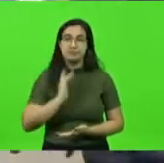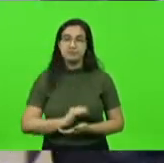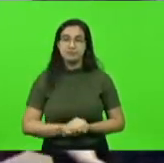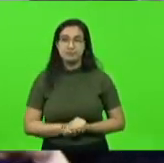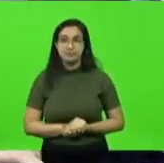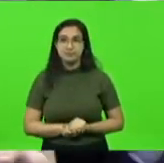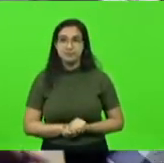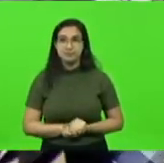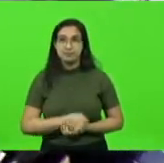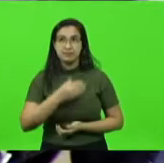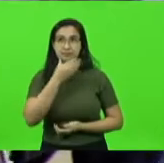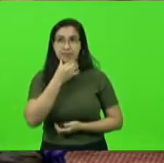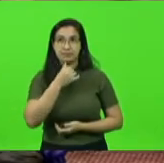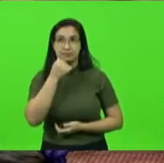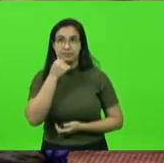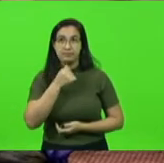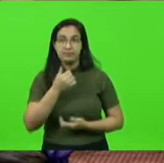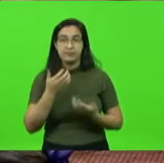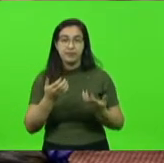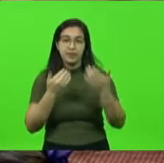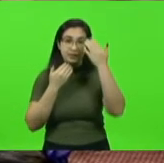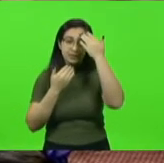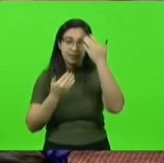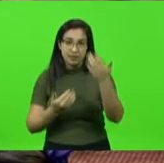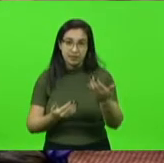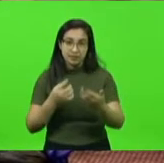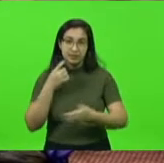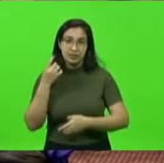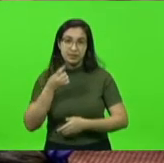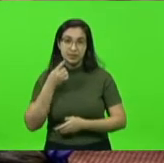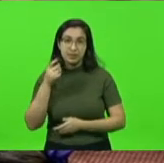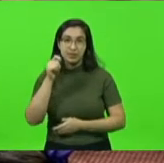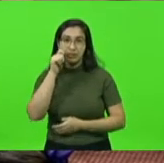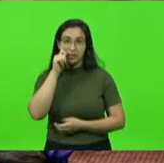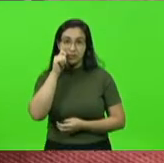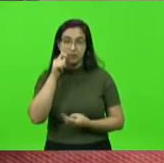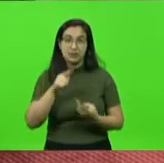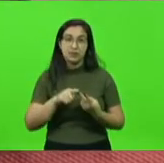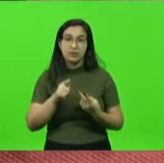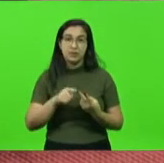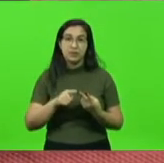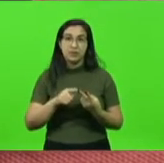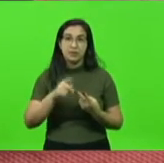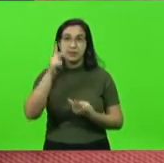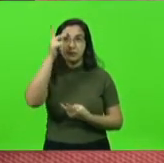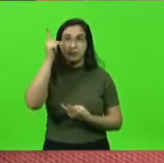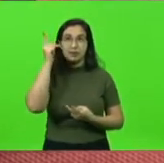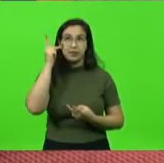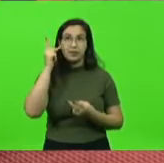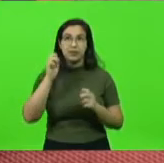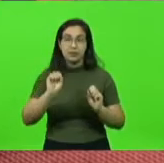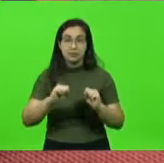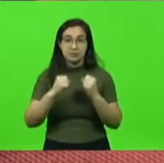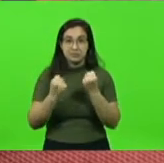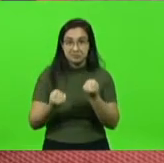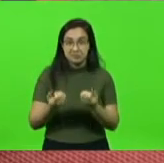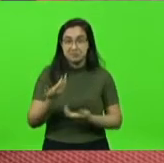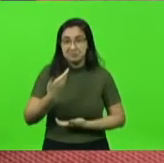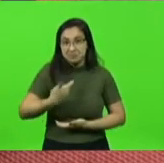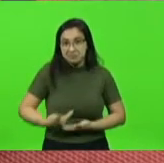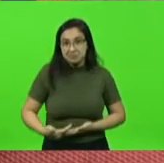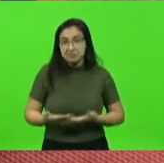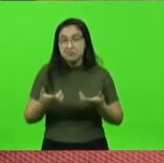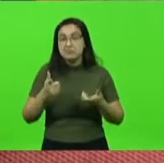Senhoras e senhores, primeiro quero agradecer à deputada Ana e à deputada Paulinha pela defesa. E eu gostaria que os nossos colegas aqui